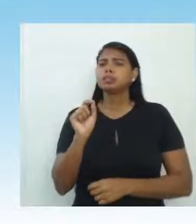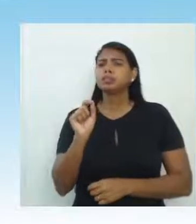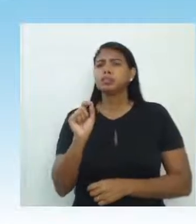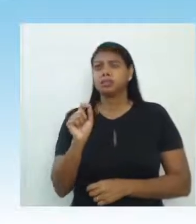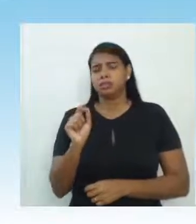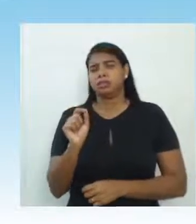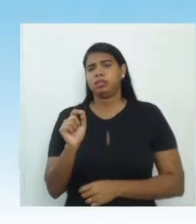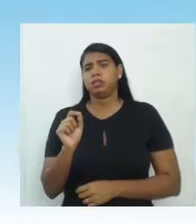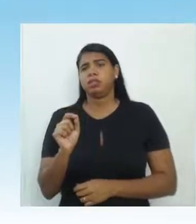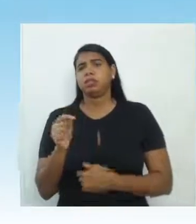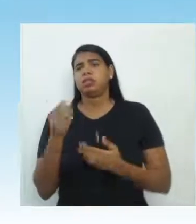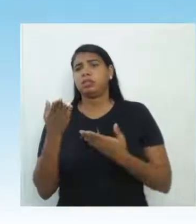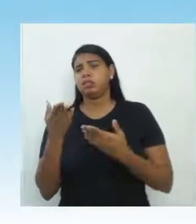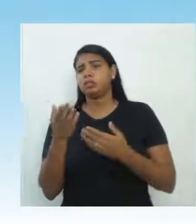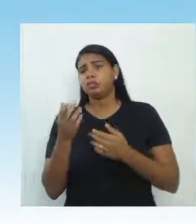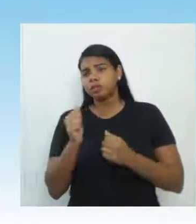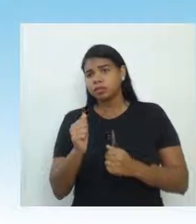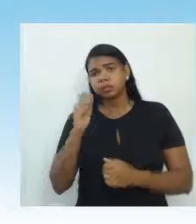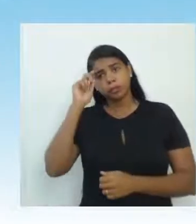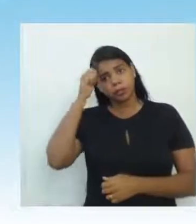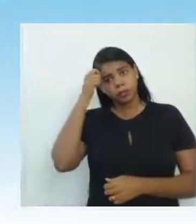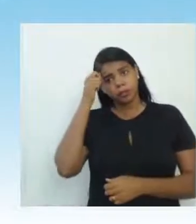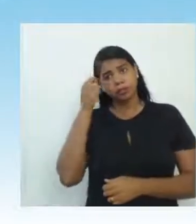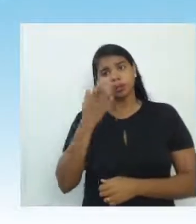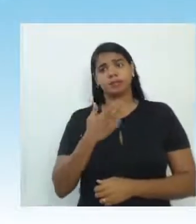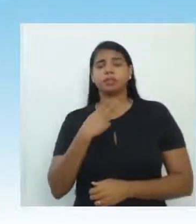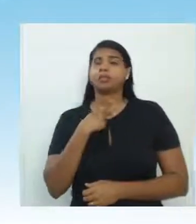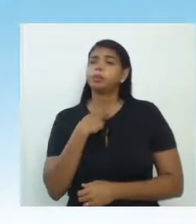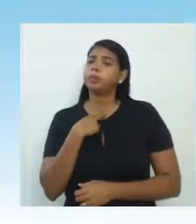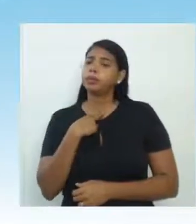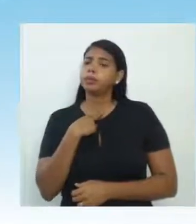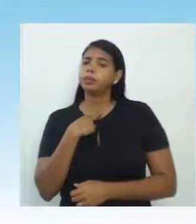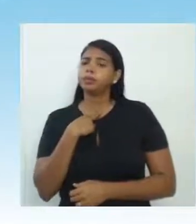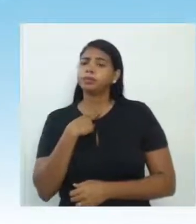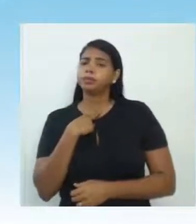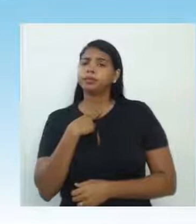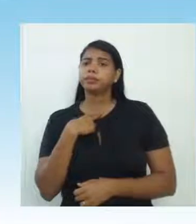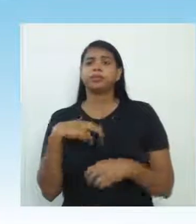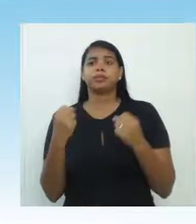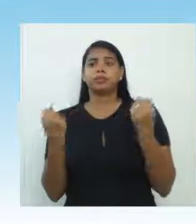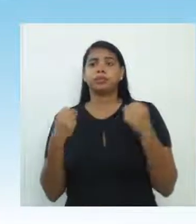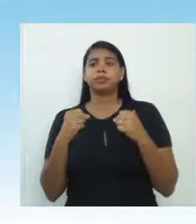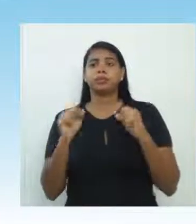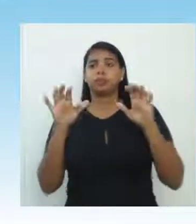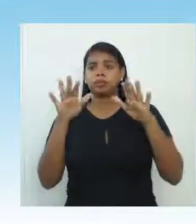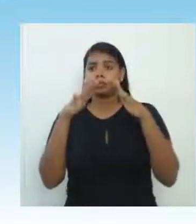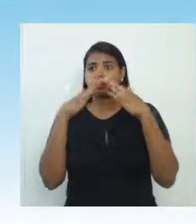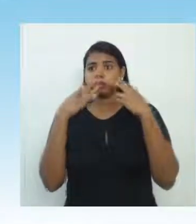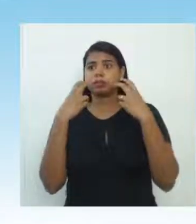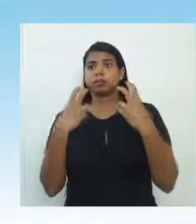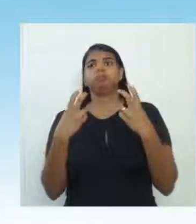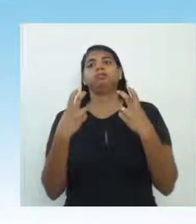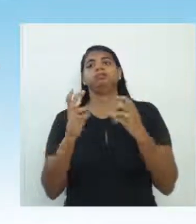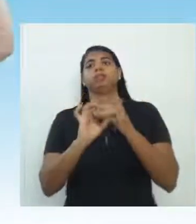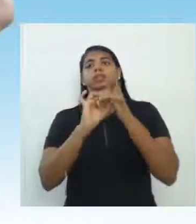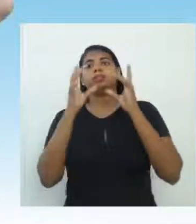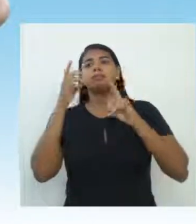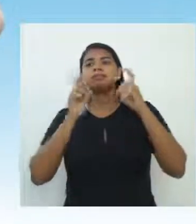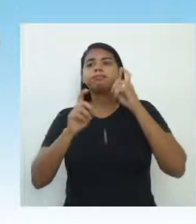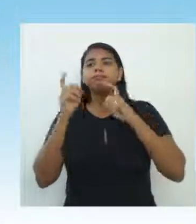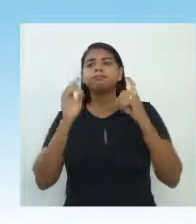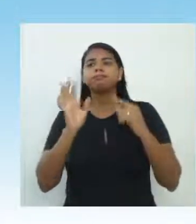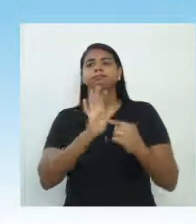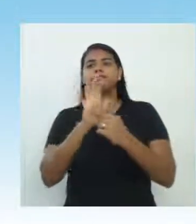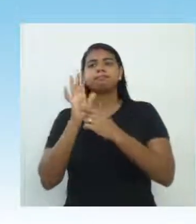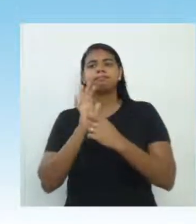legítimo você poder ser racista. Você não pode. Né? Então a gente precisa ter muita atenção, porque a liberdade de expressão, ela